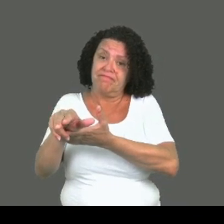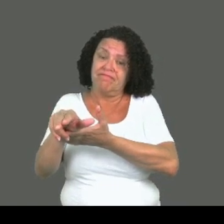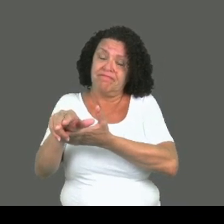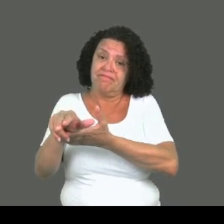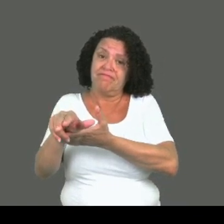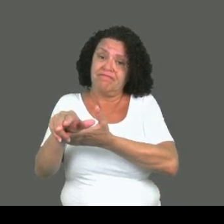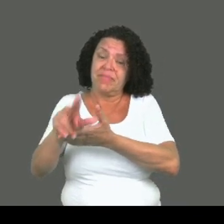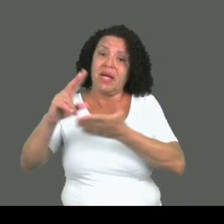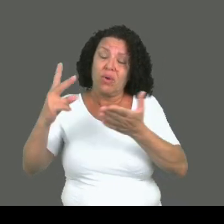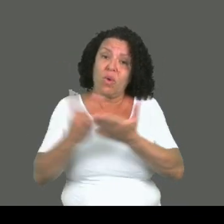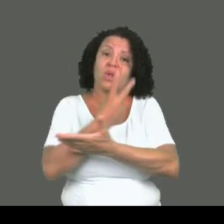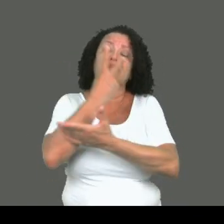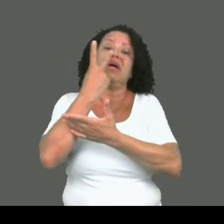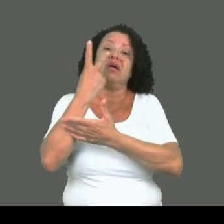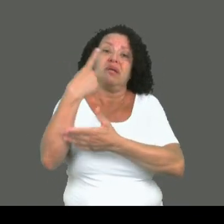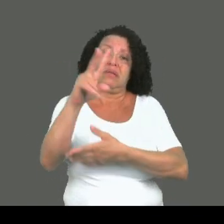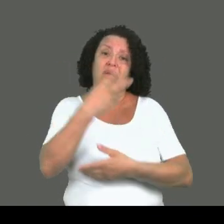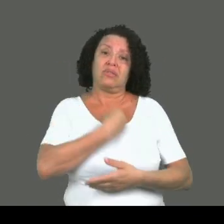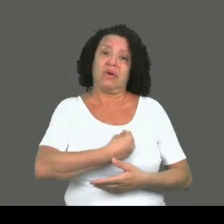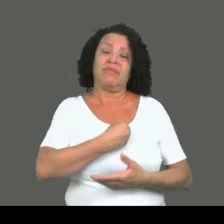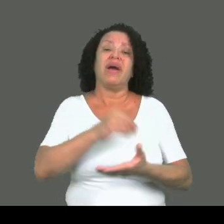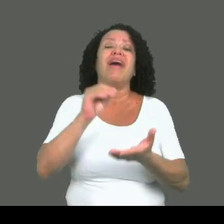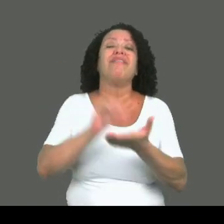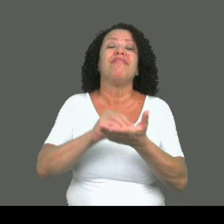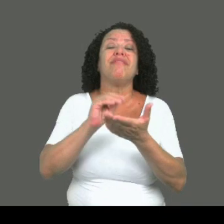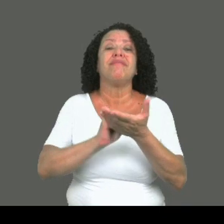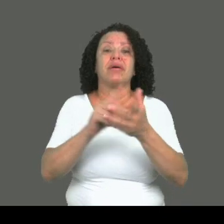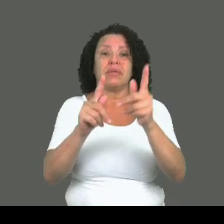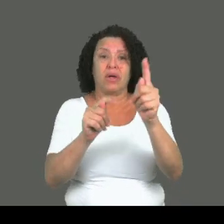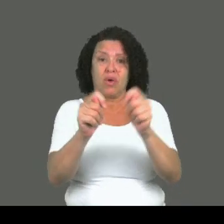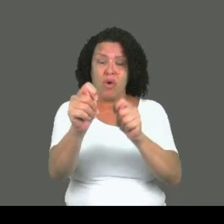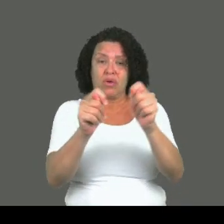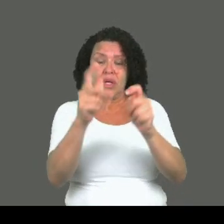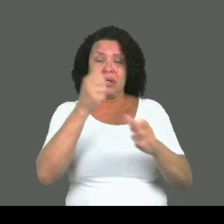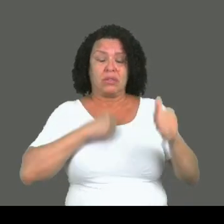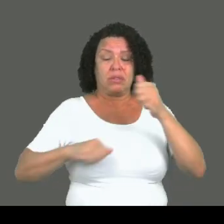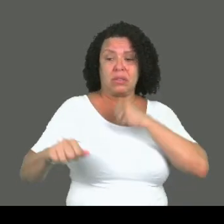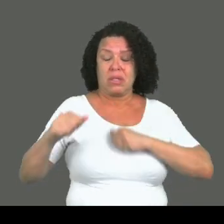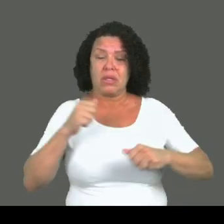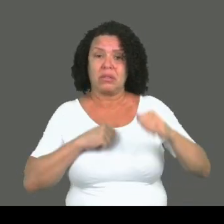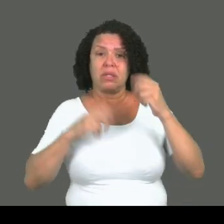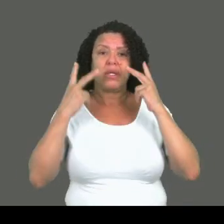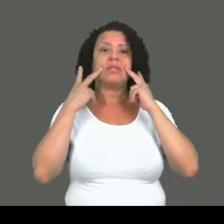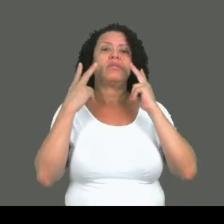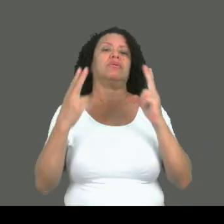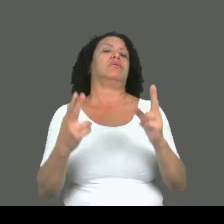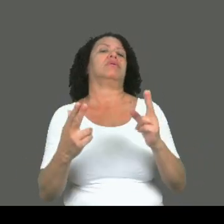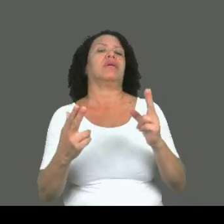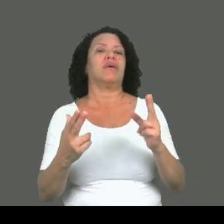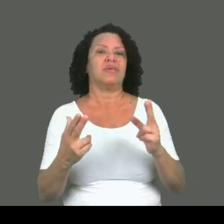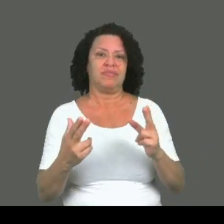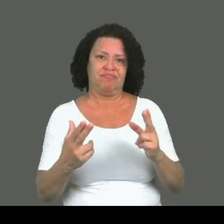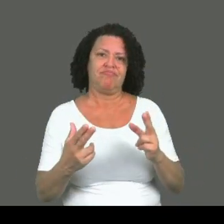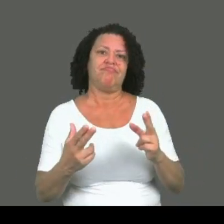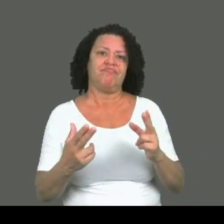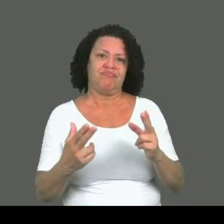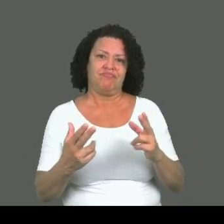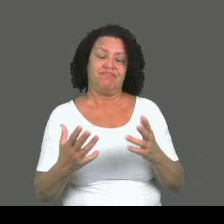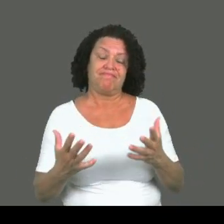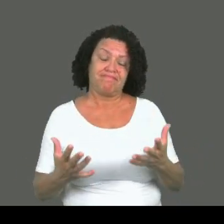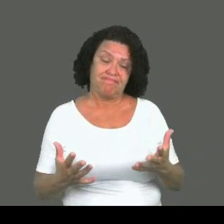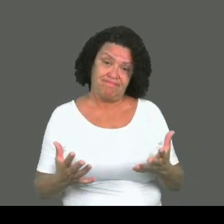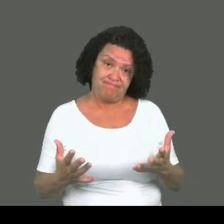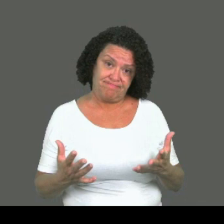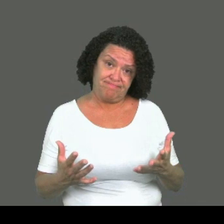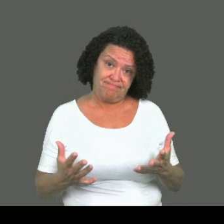despertadas, né? O gatilho é a falta de controle dessa ansiedade natural, dessa ansiedade fisiológica,